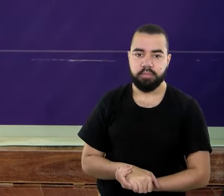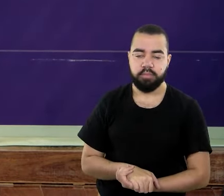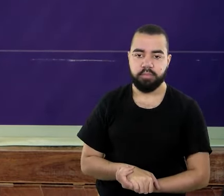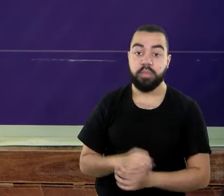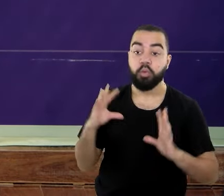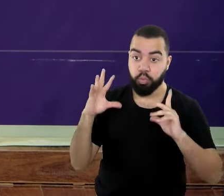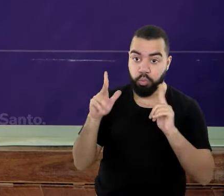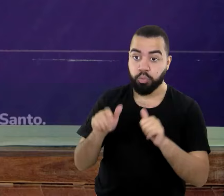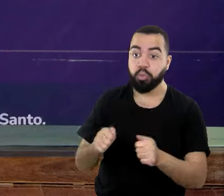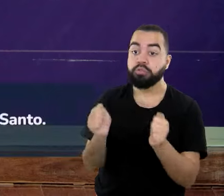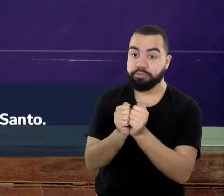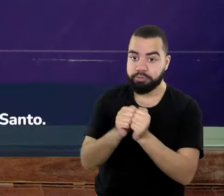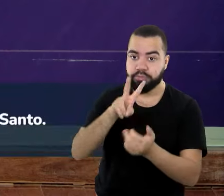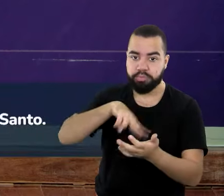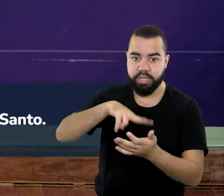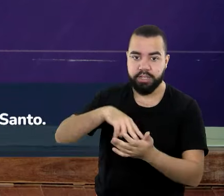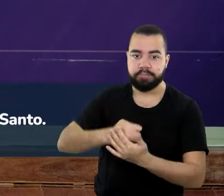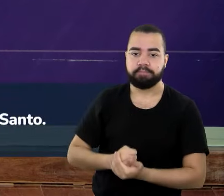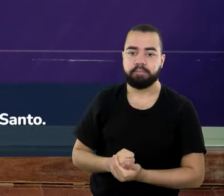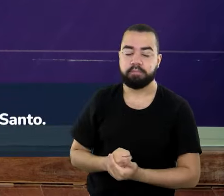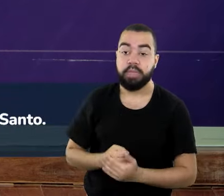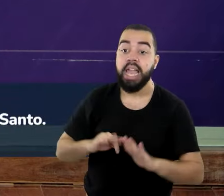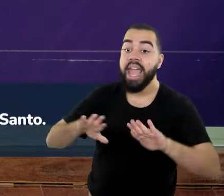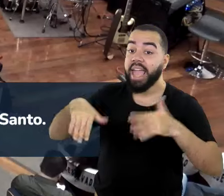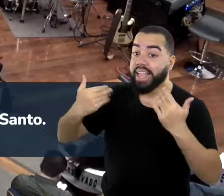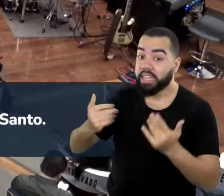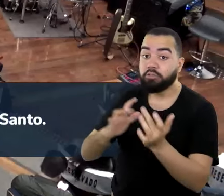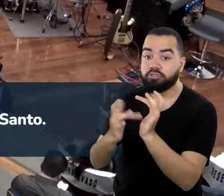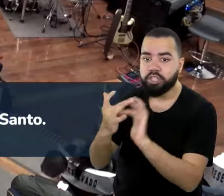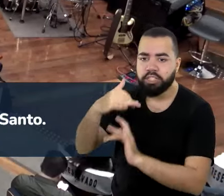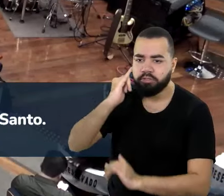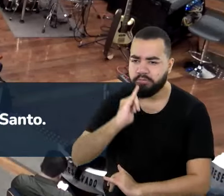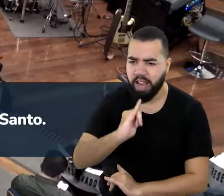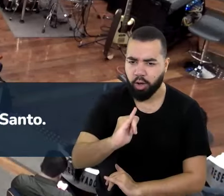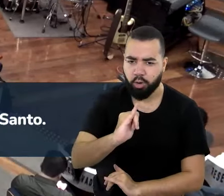Todo mundo junto? 1, 2, 3 e...